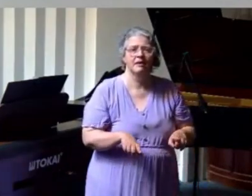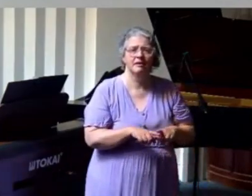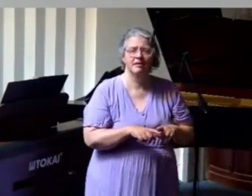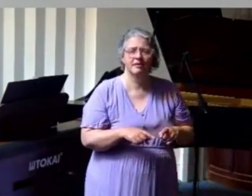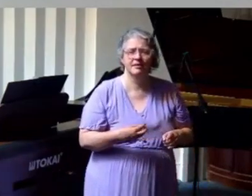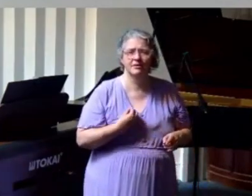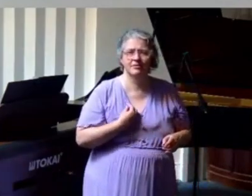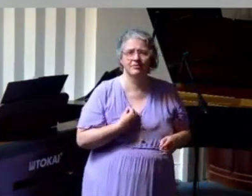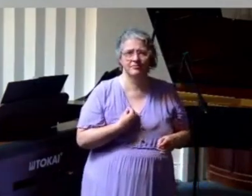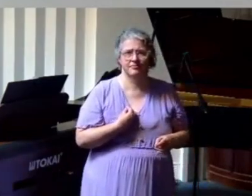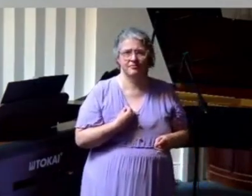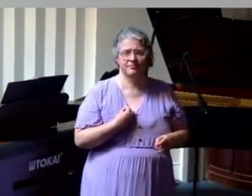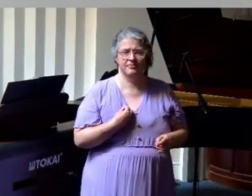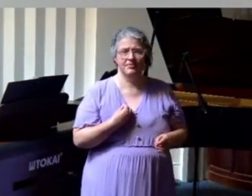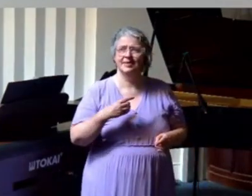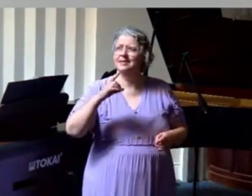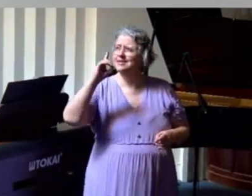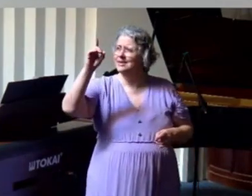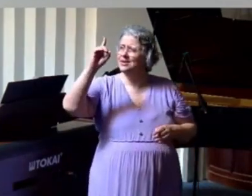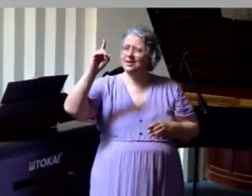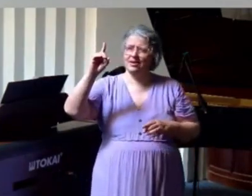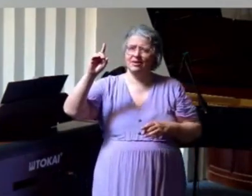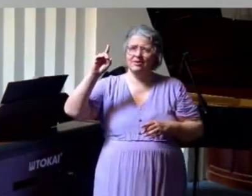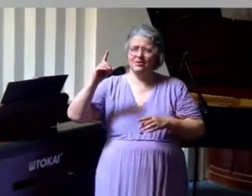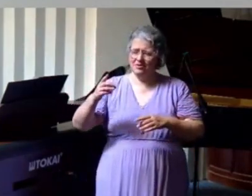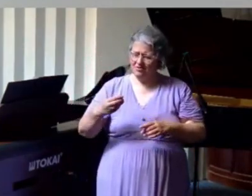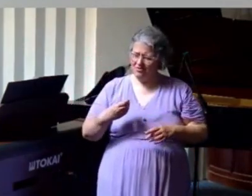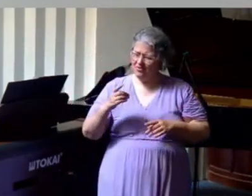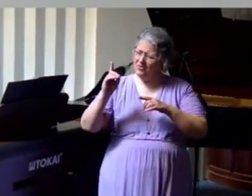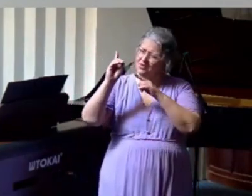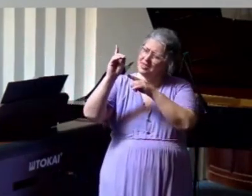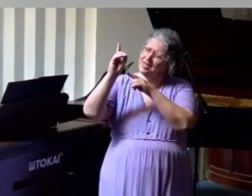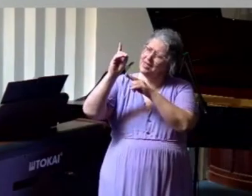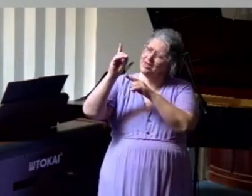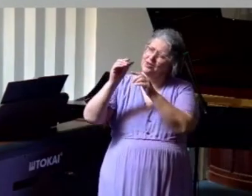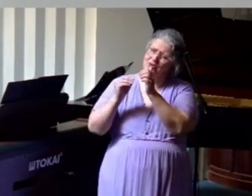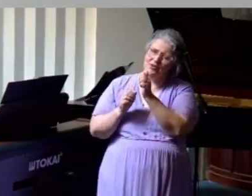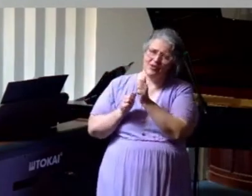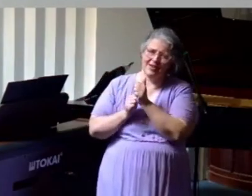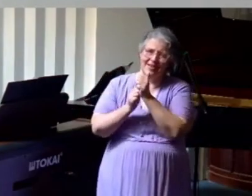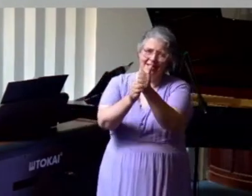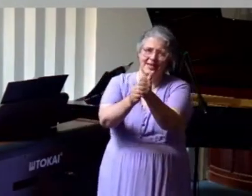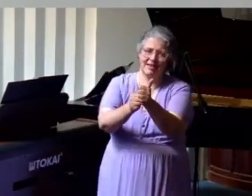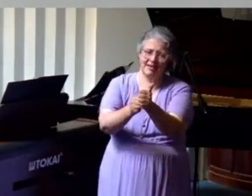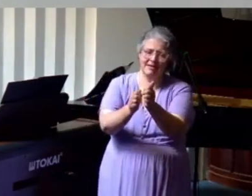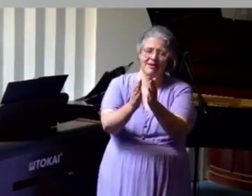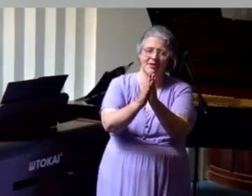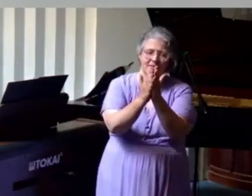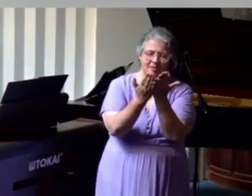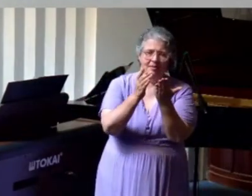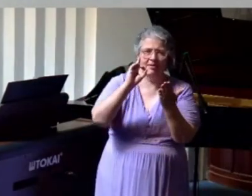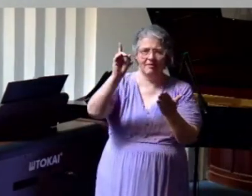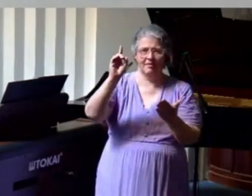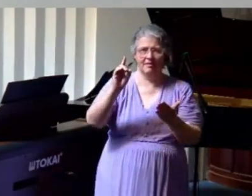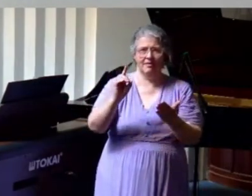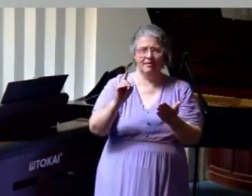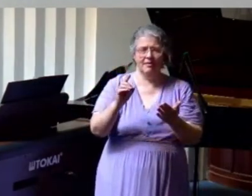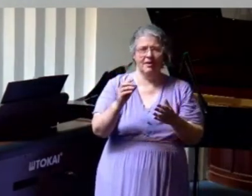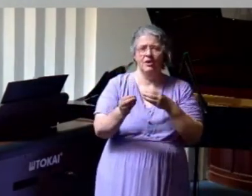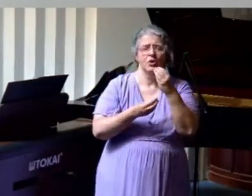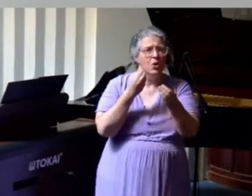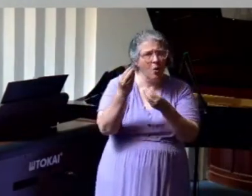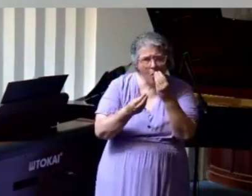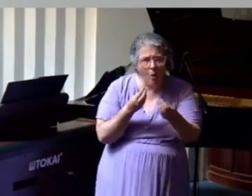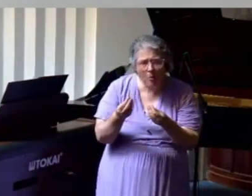um Deus, Deus vivo. Ele nos dirige por sua palavra. Como é que eu digo que Ele é o meu